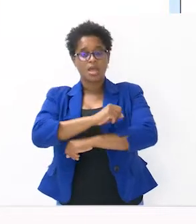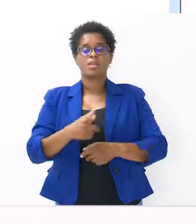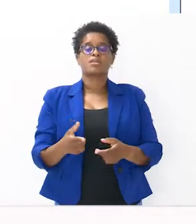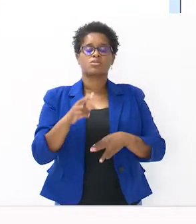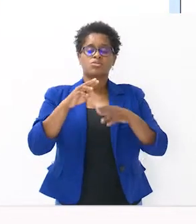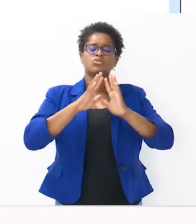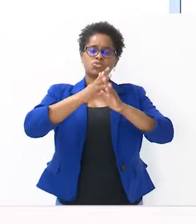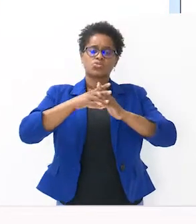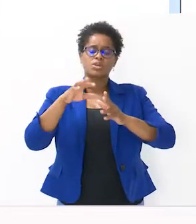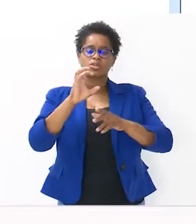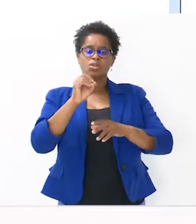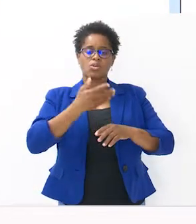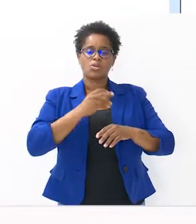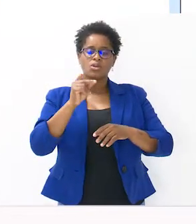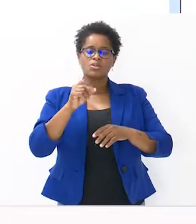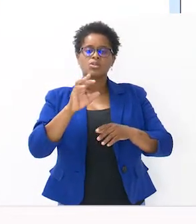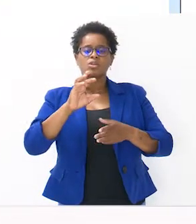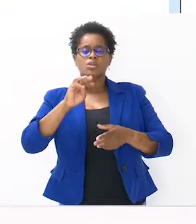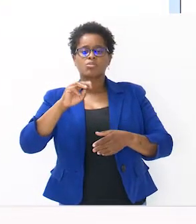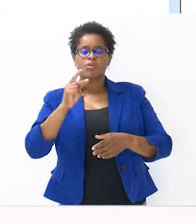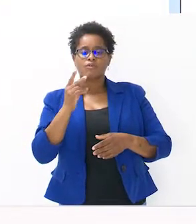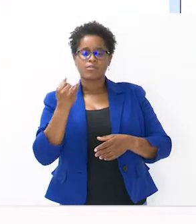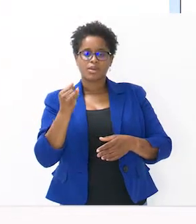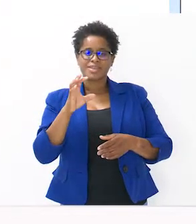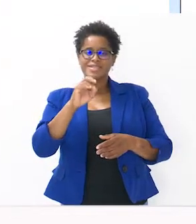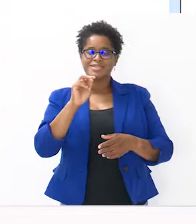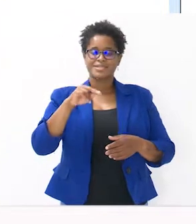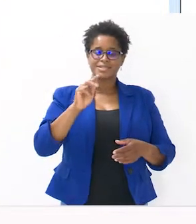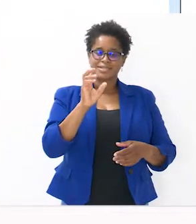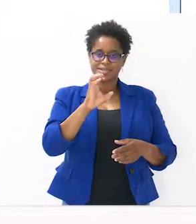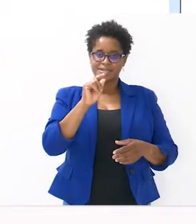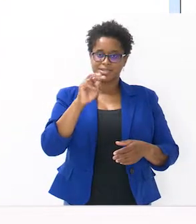com estrutura de rodas que o movimente em cena.